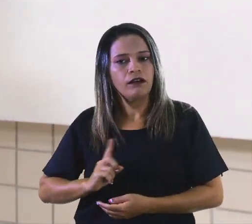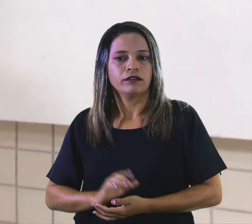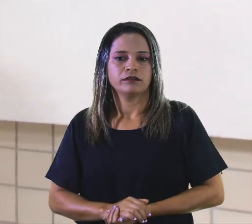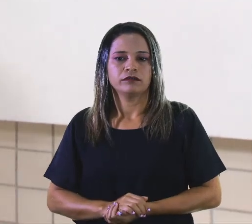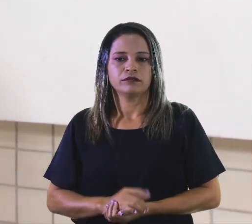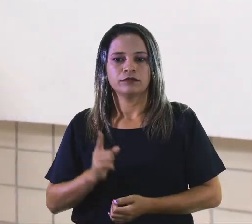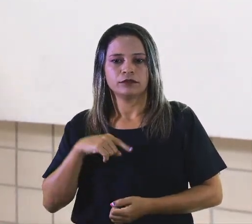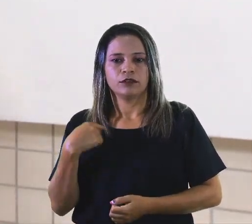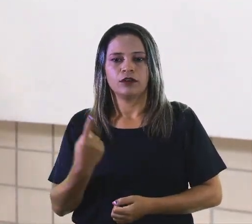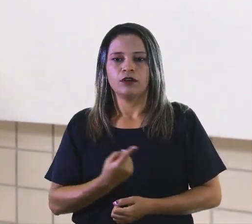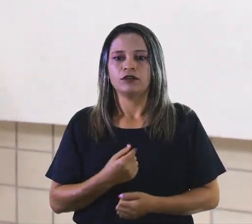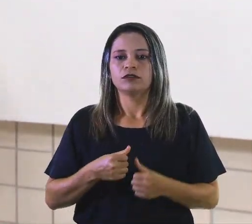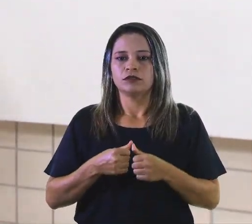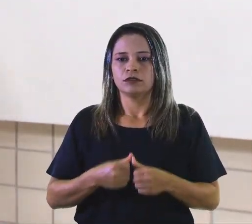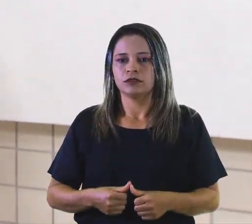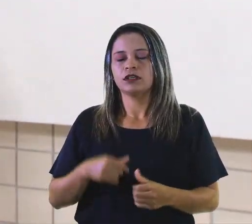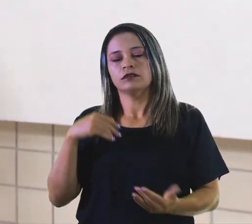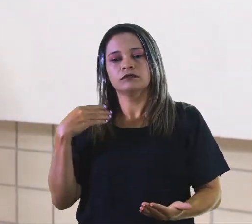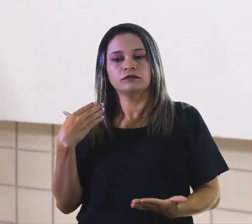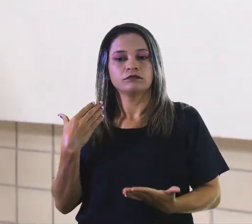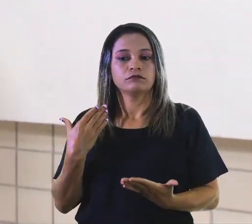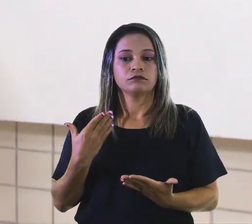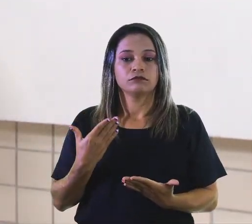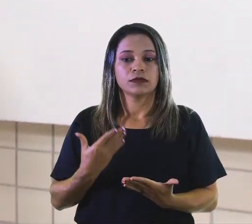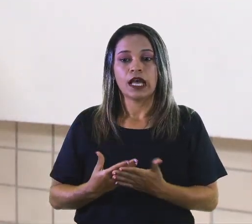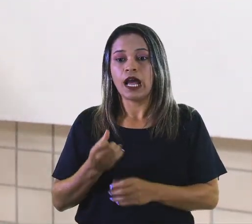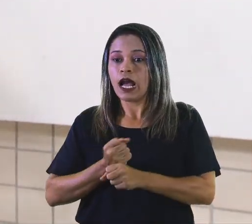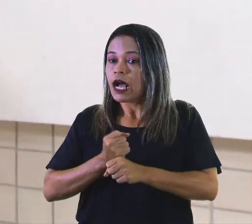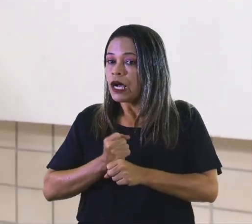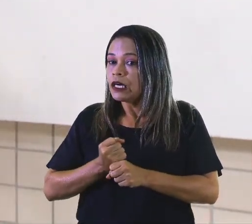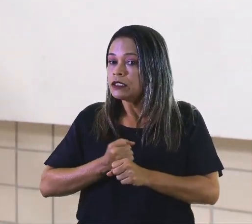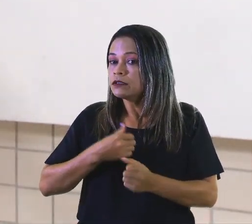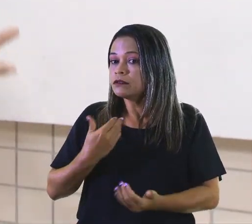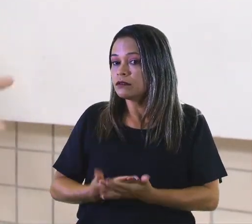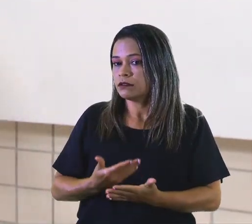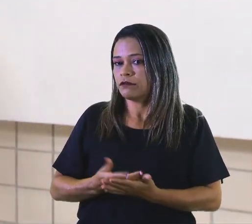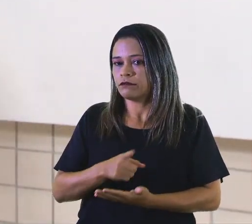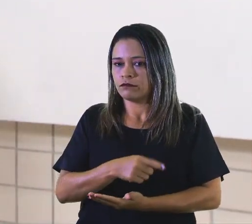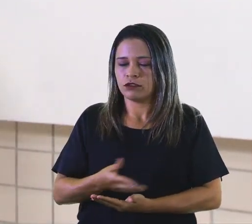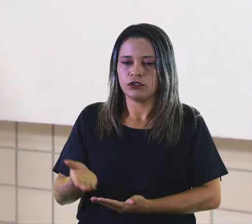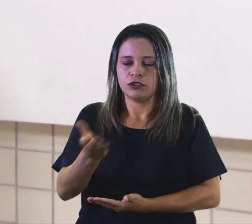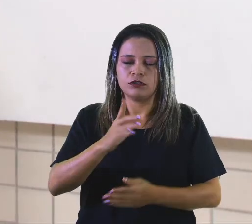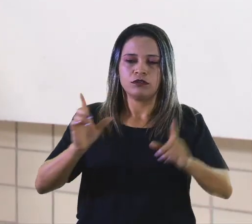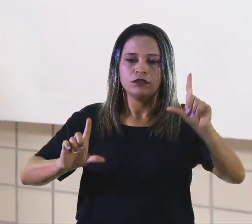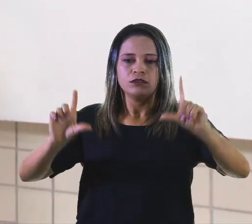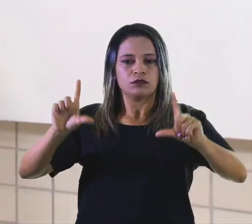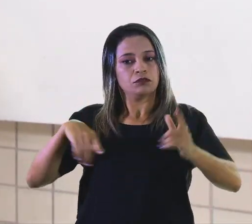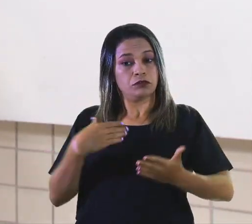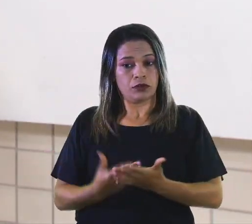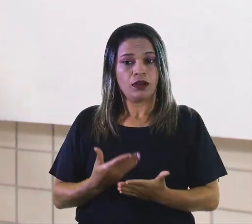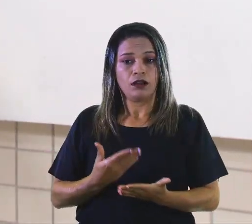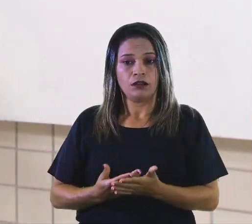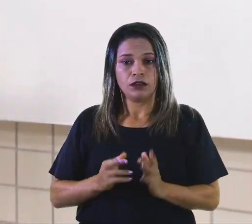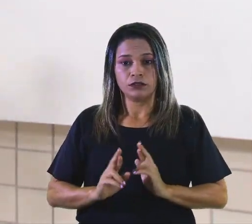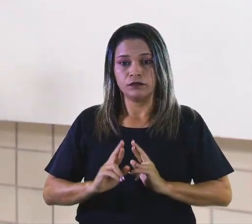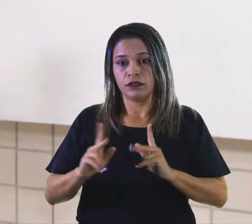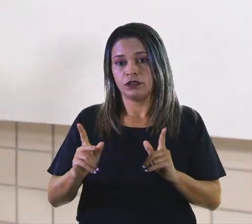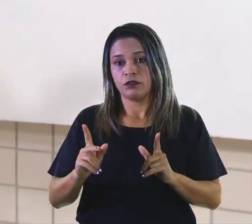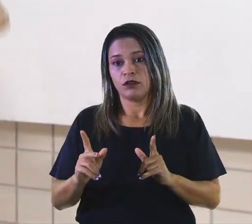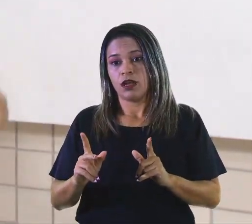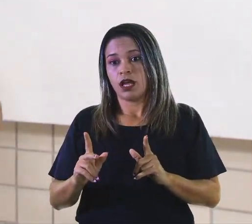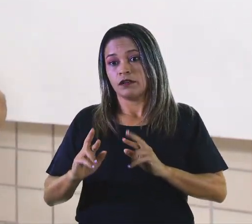Nós estamos em pleno ano letivo e vocês estão aí assistindo suas aulas. A diferença é que vocês não